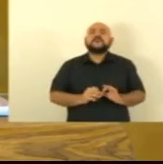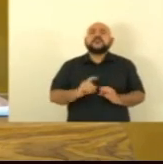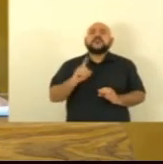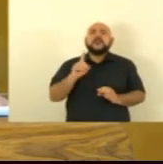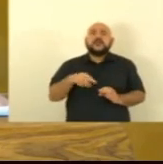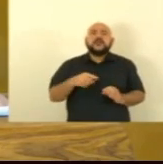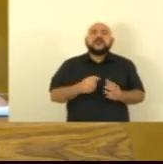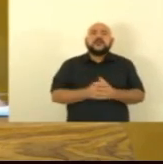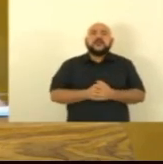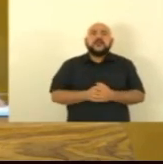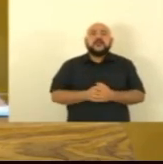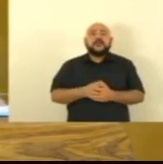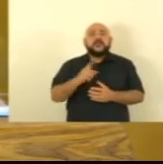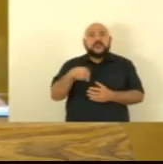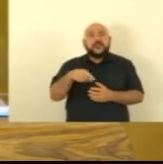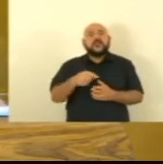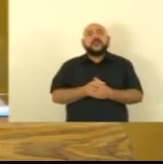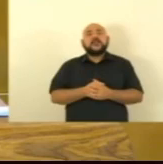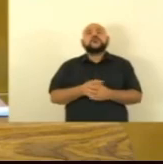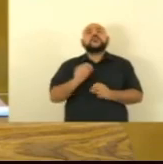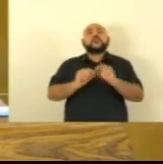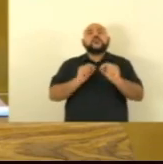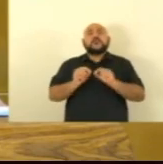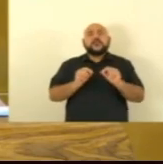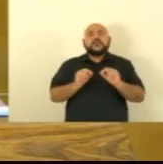fundo especial